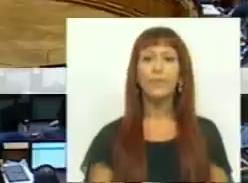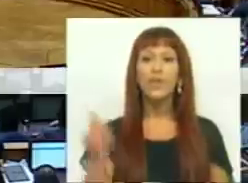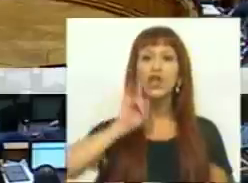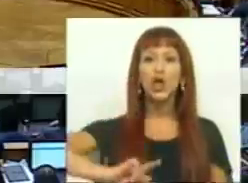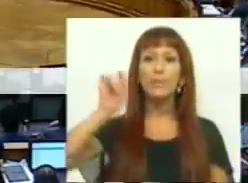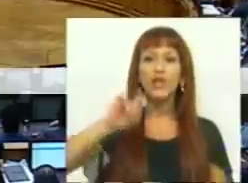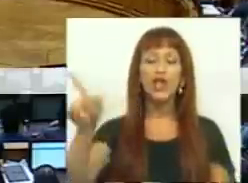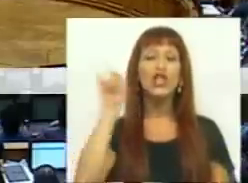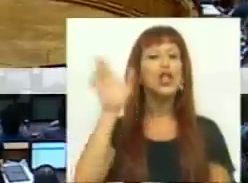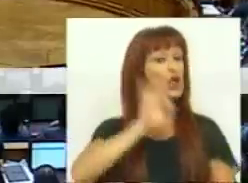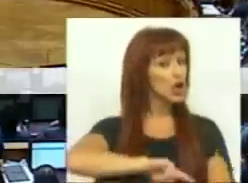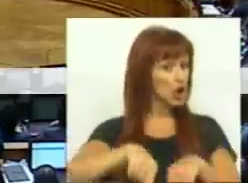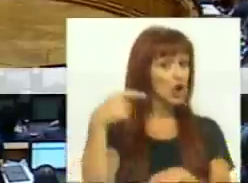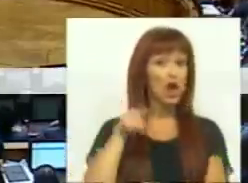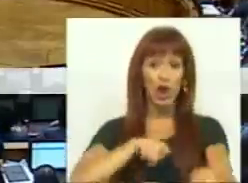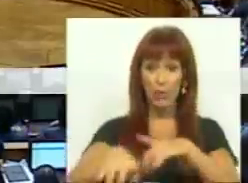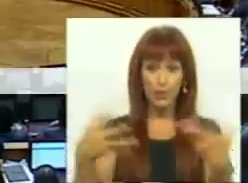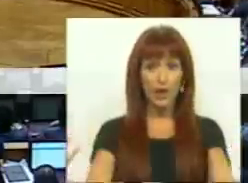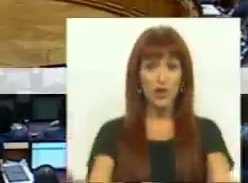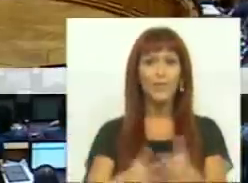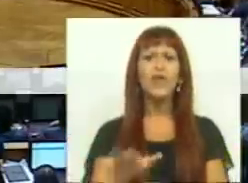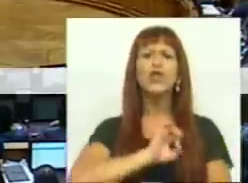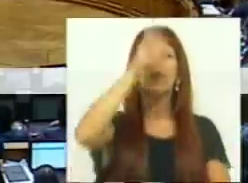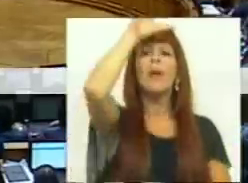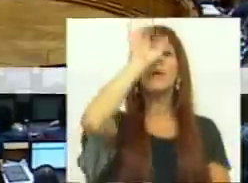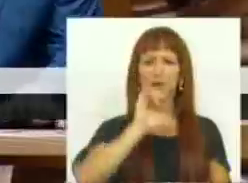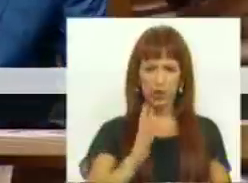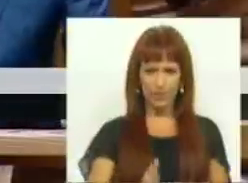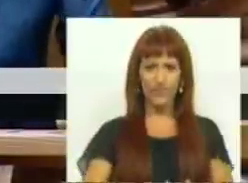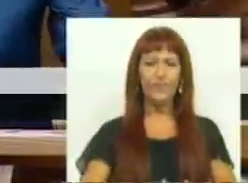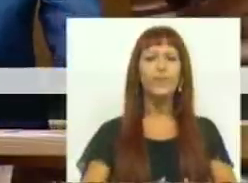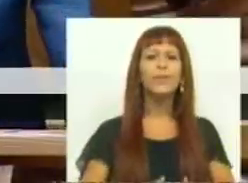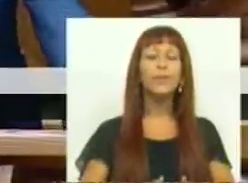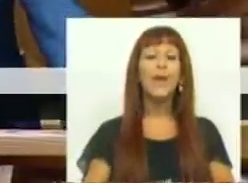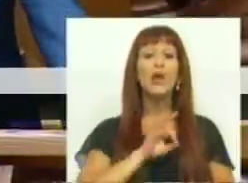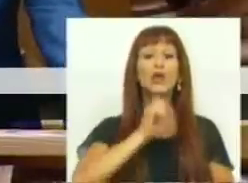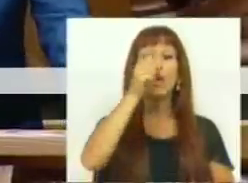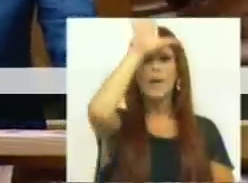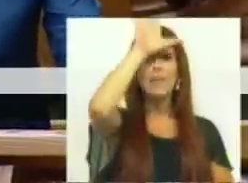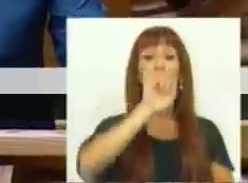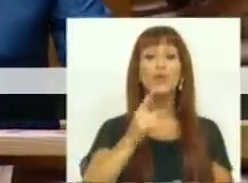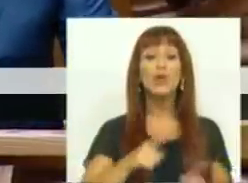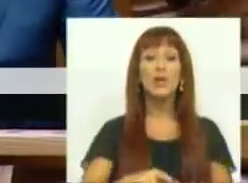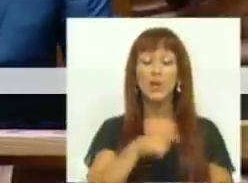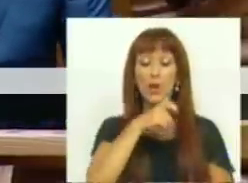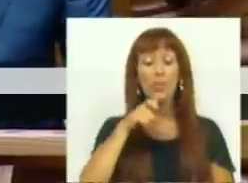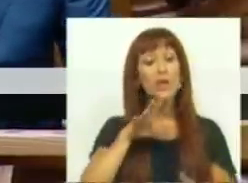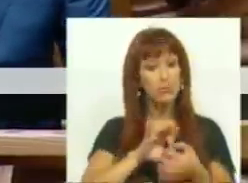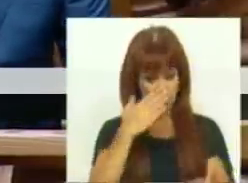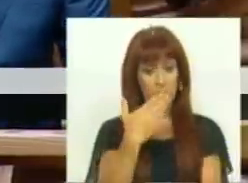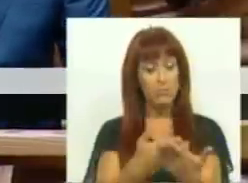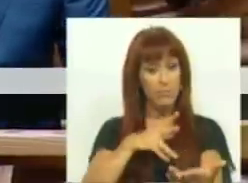Senhora Presidente, senhoras e senhores deputados, Senhor Primeiro-Ministro. O Senhor Primeiro-Ministro comprometeu-se